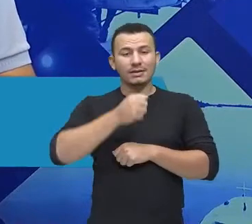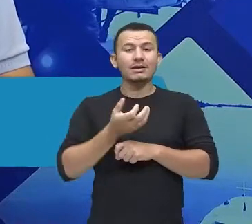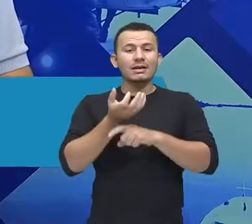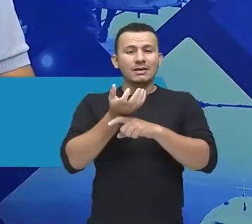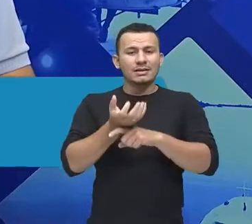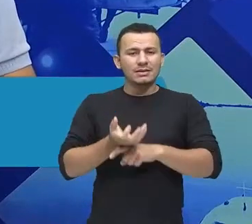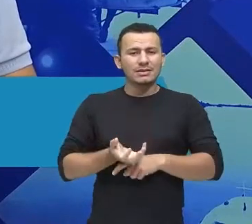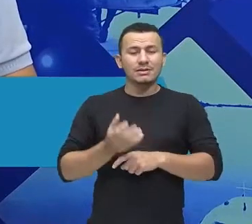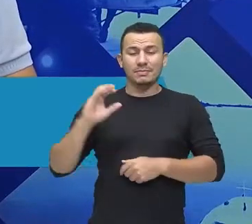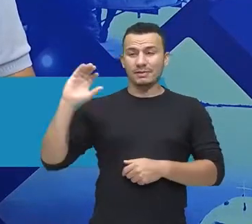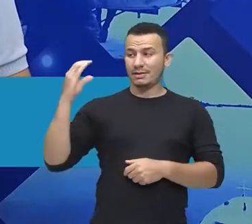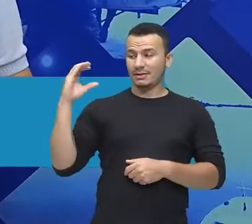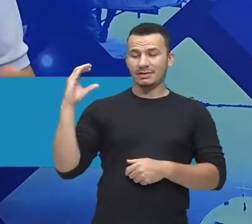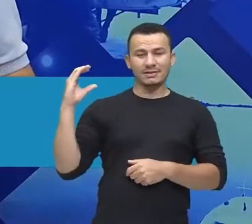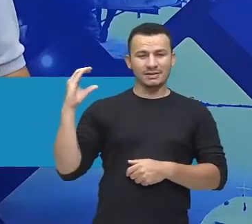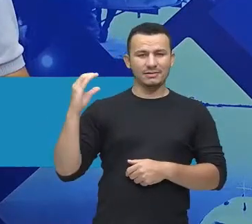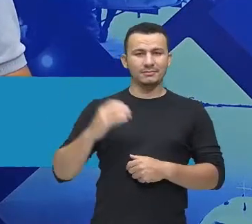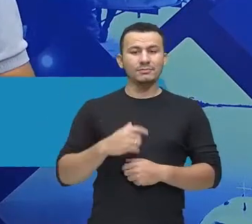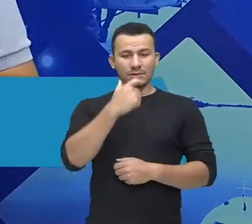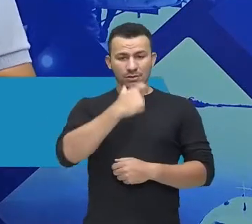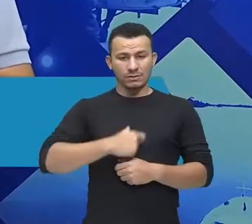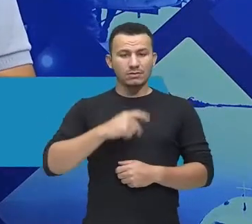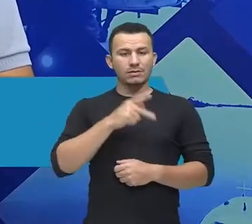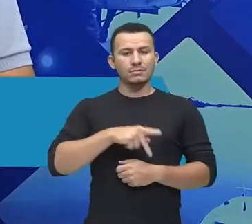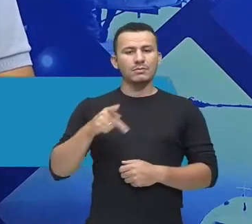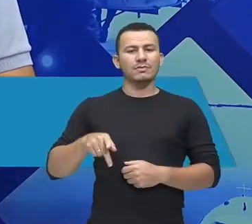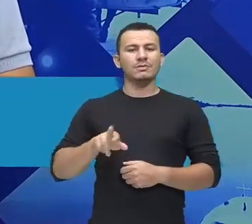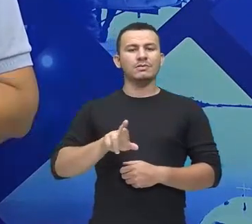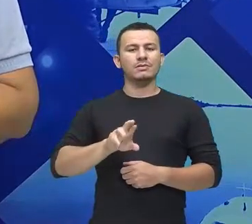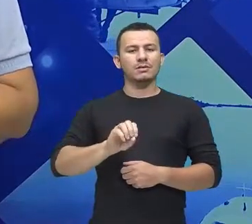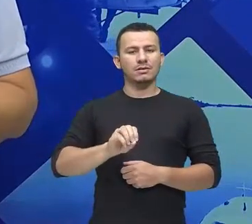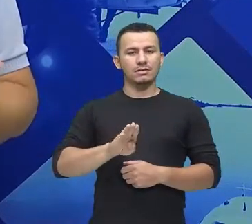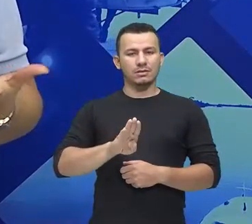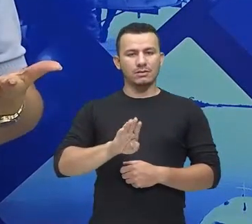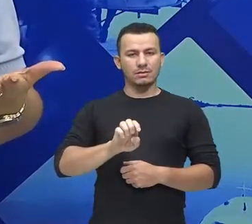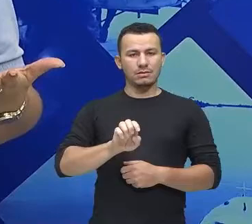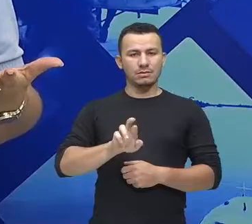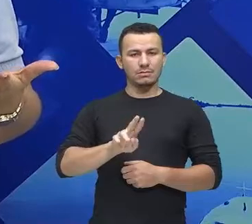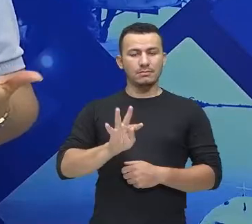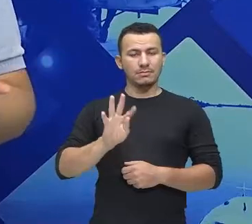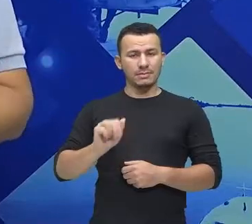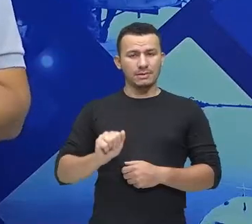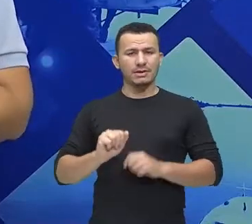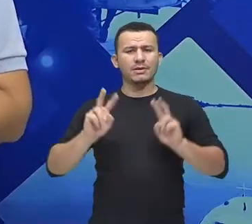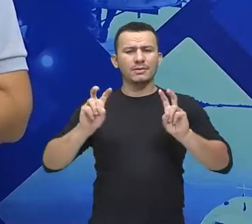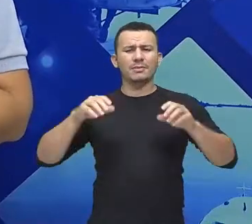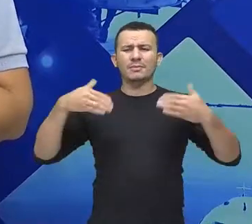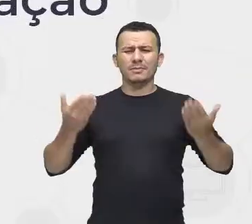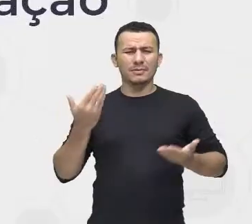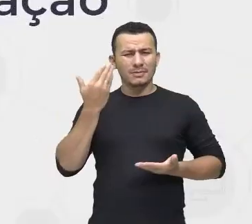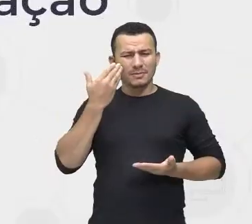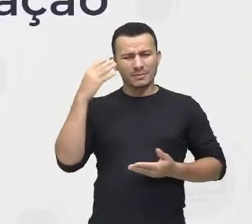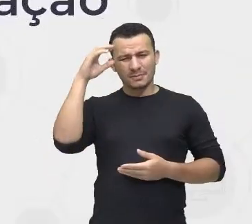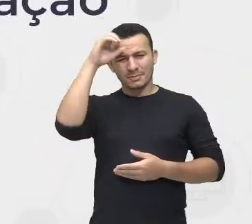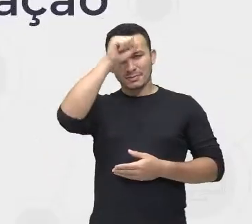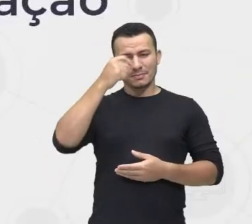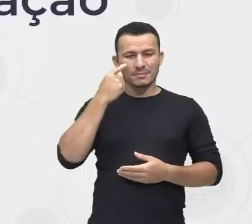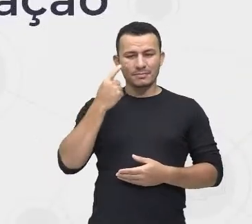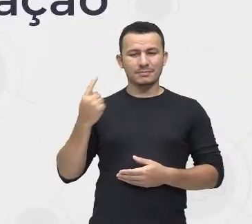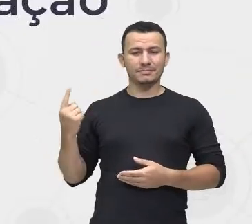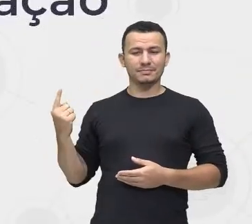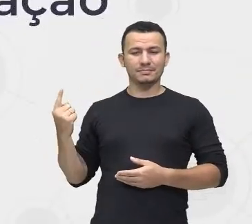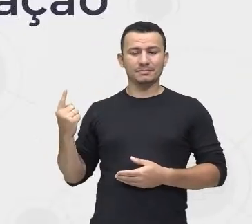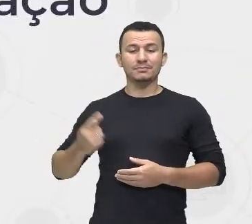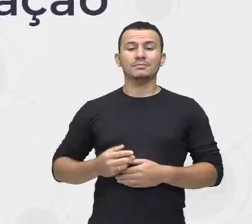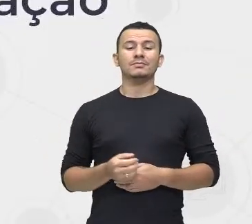disciplina de ciências. Eu sou a professora Roberta Prestes e vamos ver qual vai ser o conteúdo de hoje. Olha só a